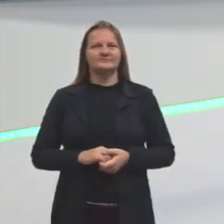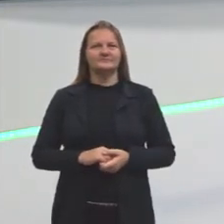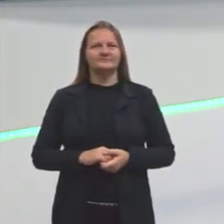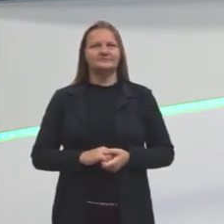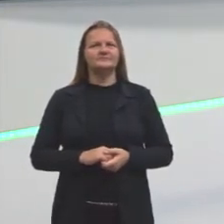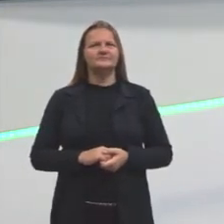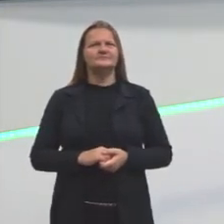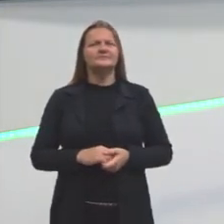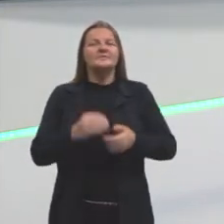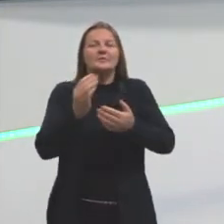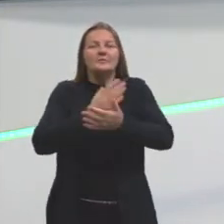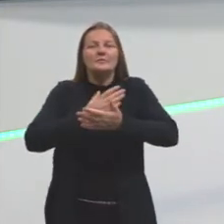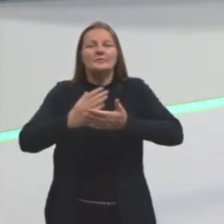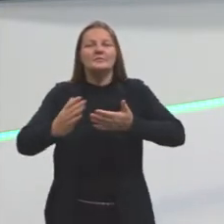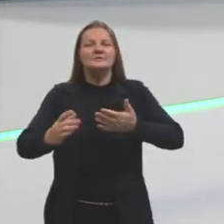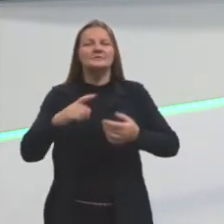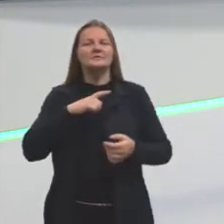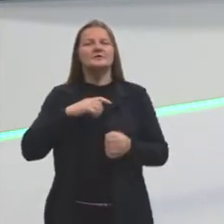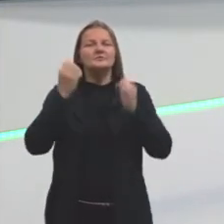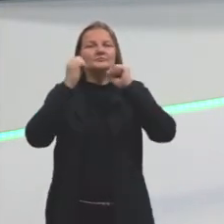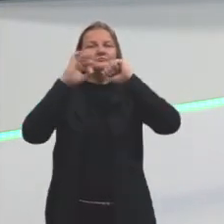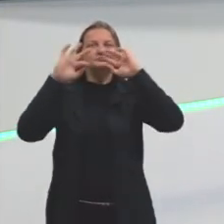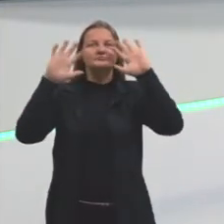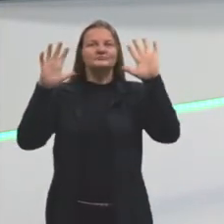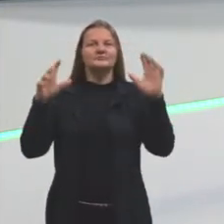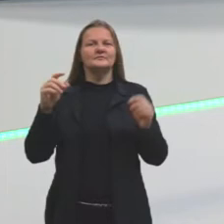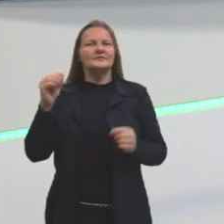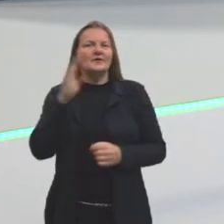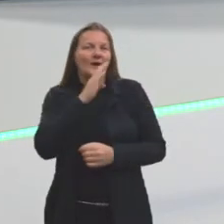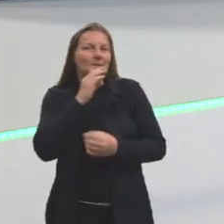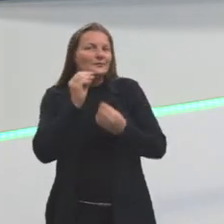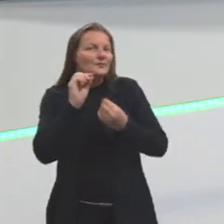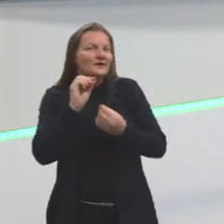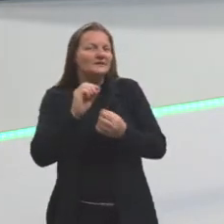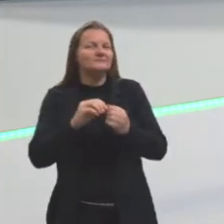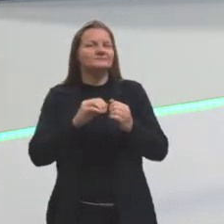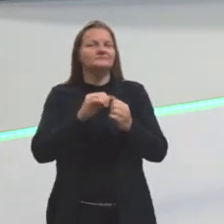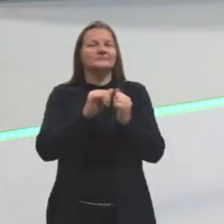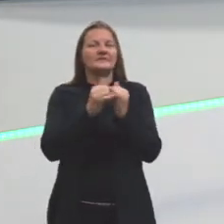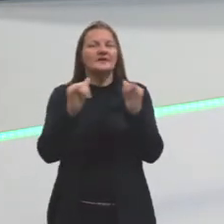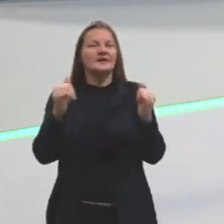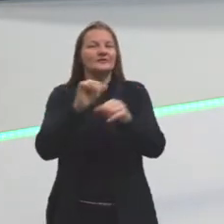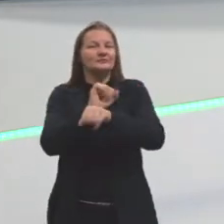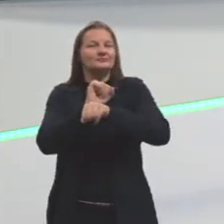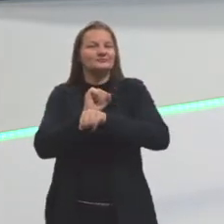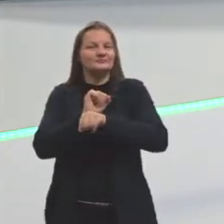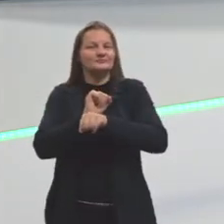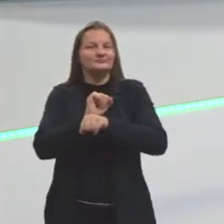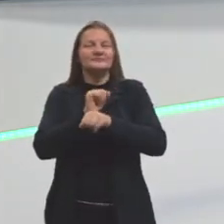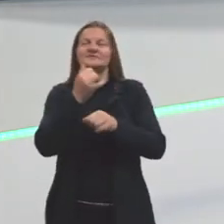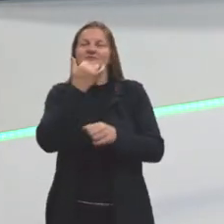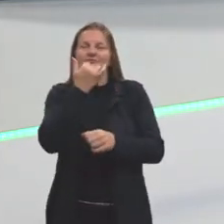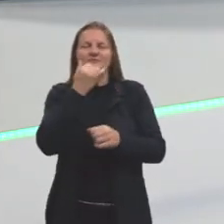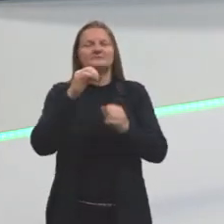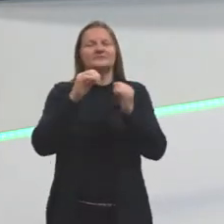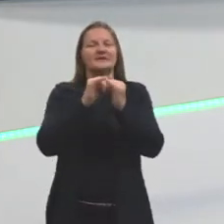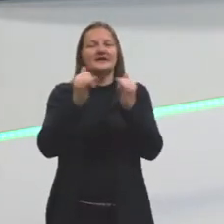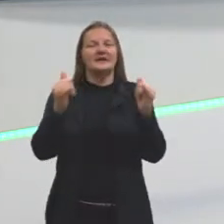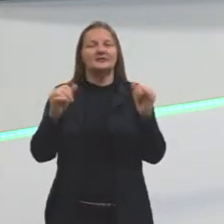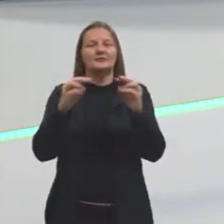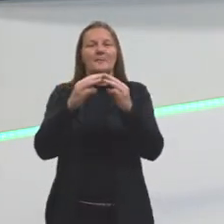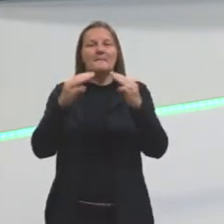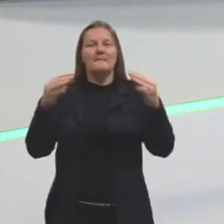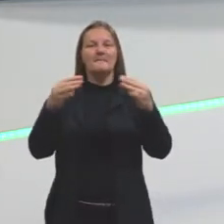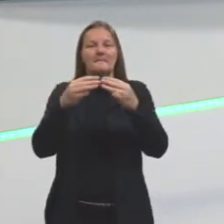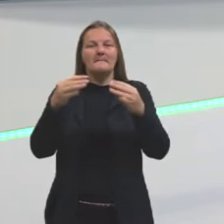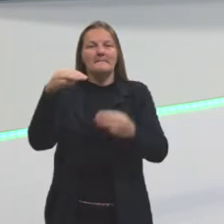bom então para começar a gente tem que entender rapidamente o que que é eletromagnetismo tá sendo que ele é